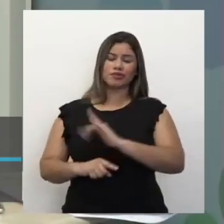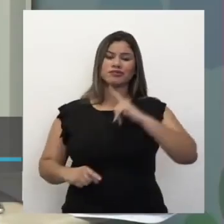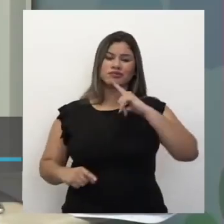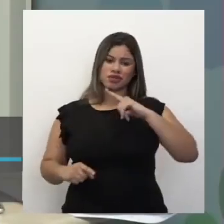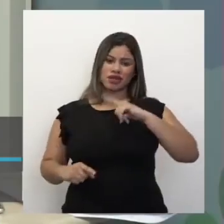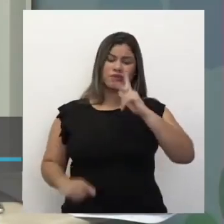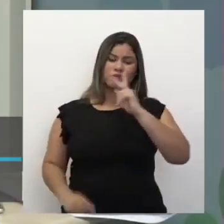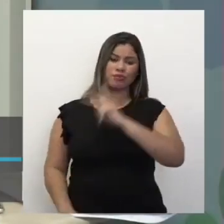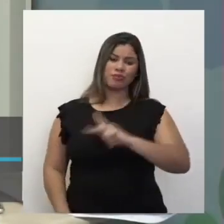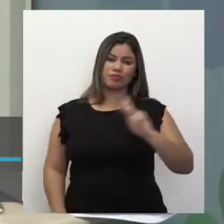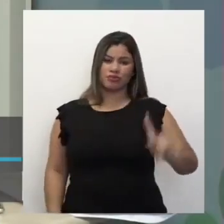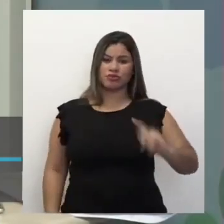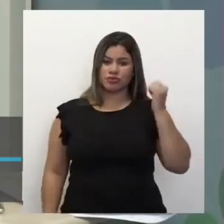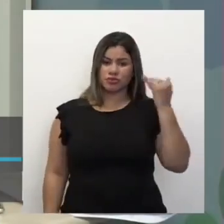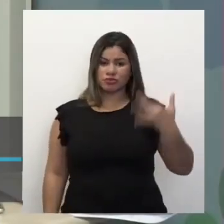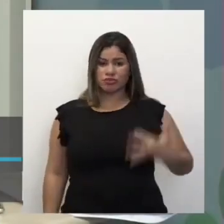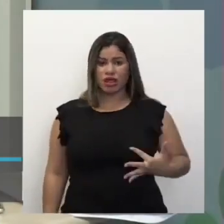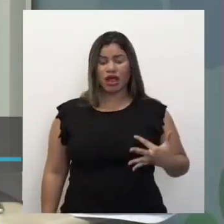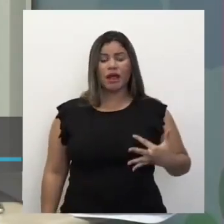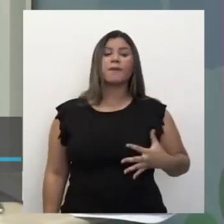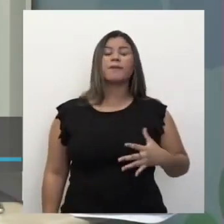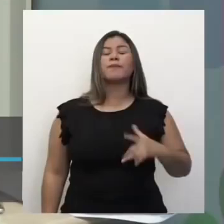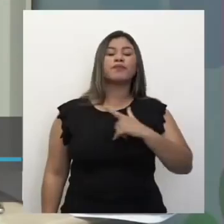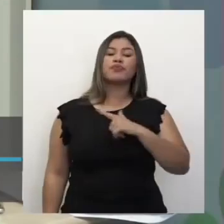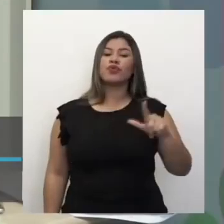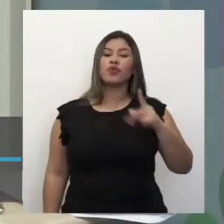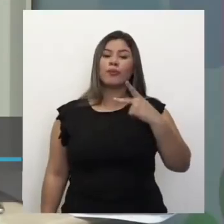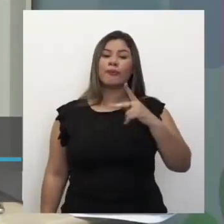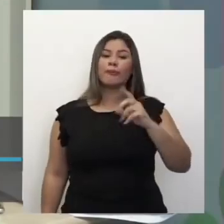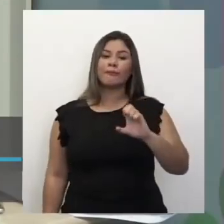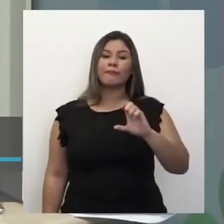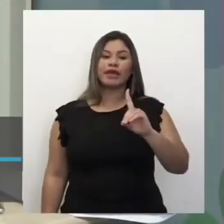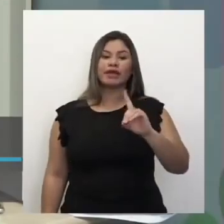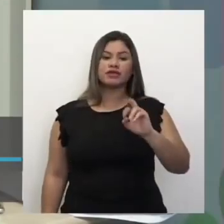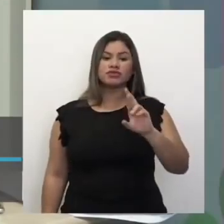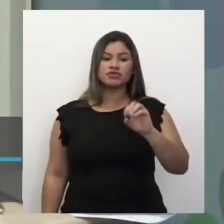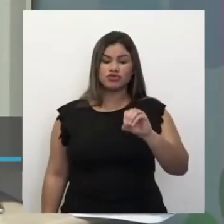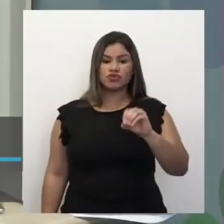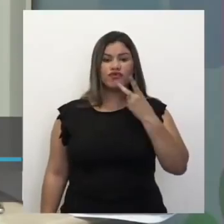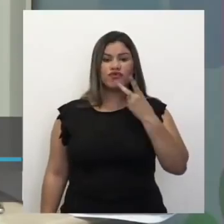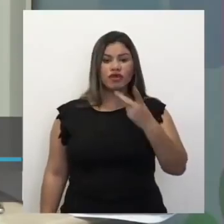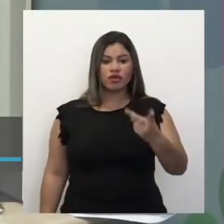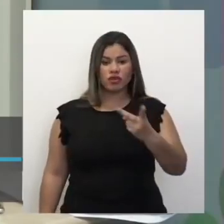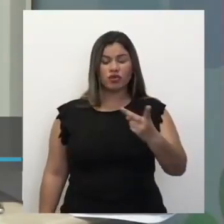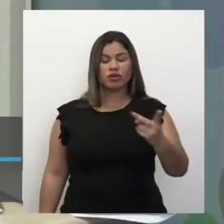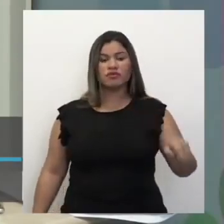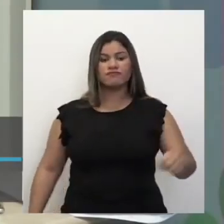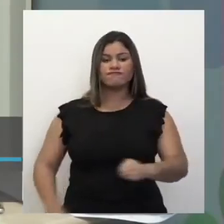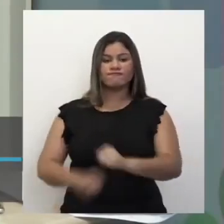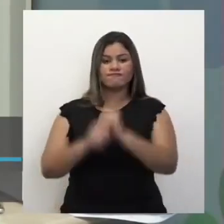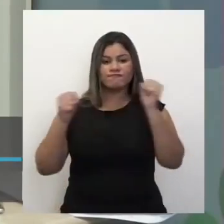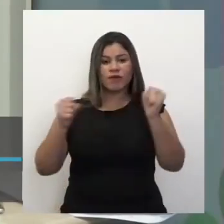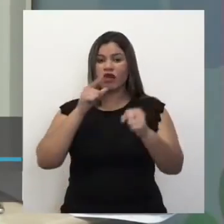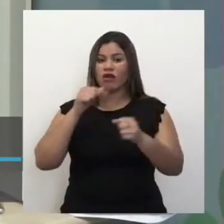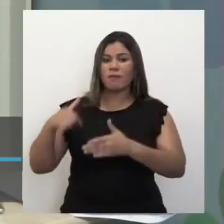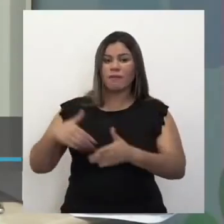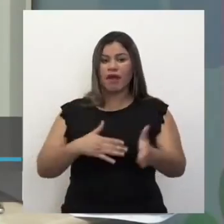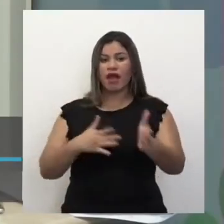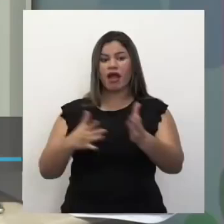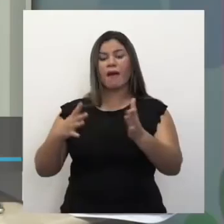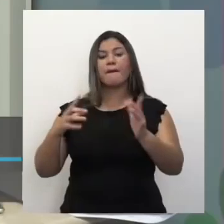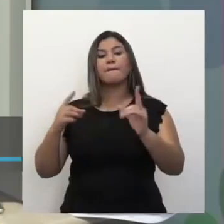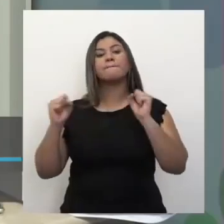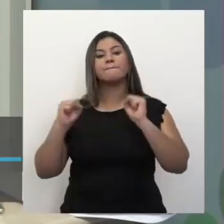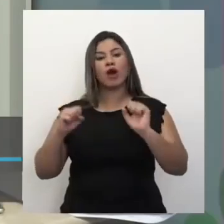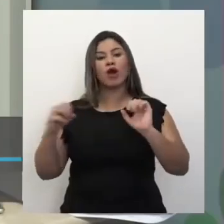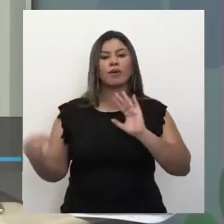contribuições dos professores. Eu gostei também do Pedro, que colocou: o rompimento dessa barragem de rejeitos provavelmente causará